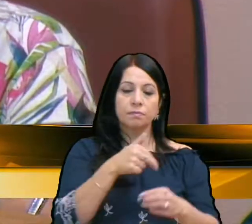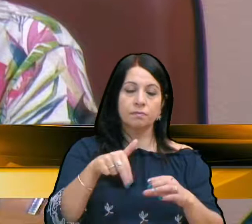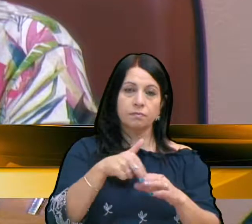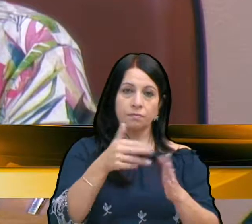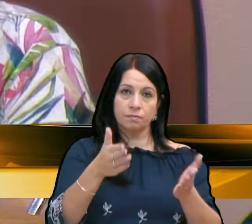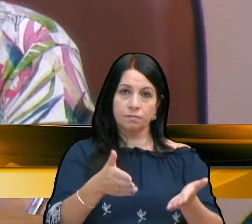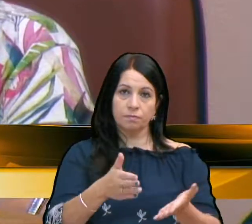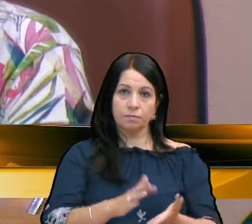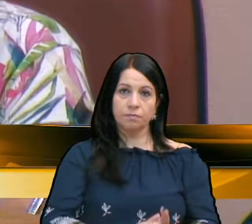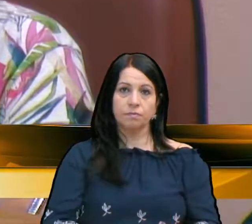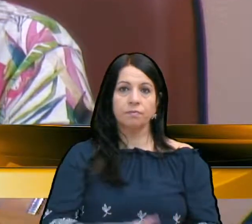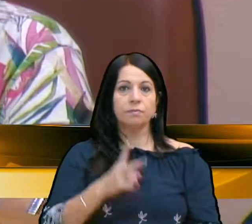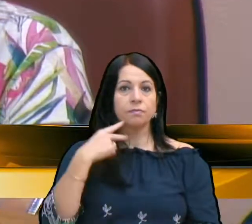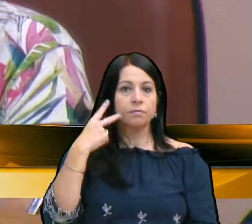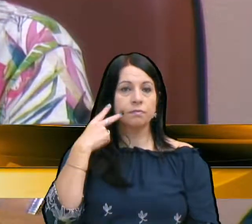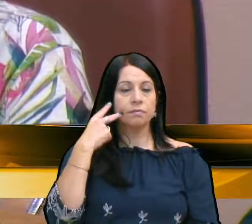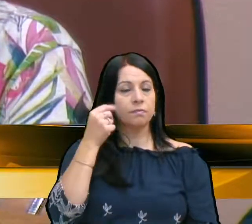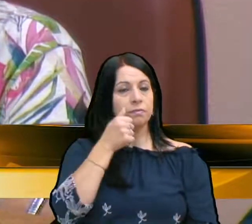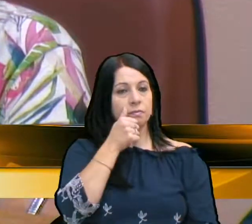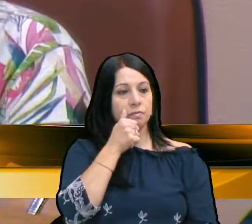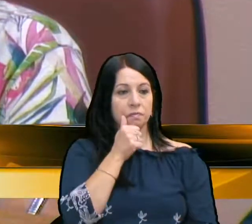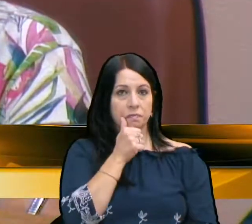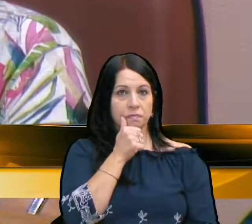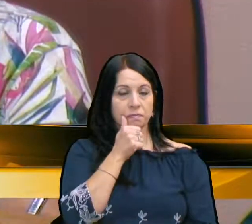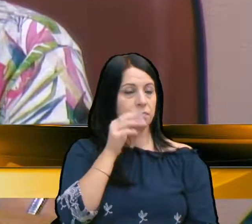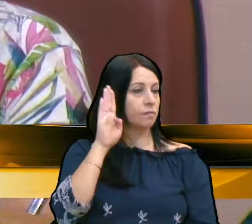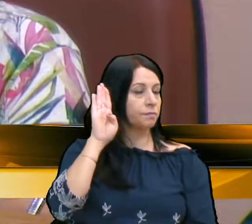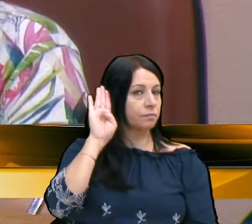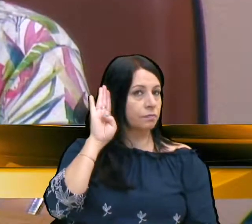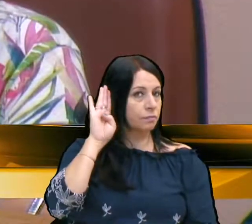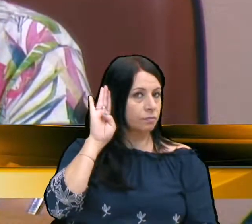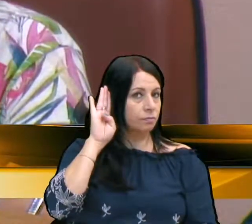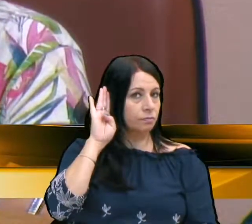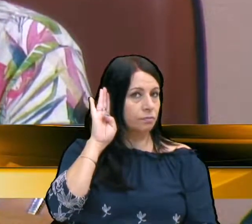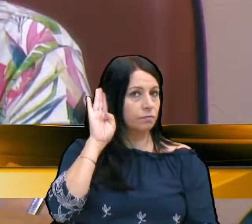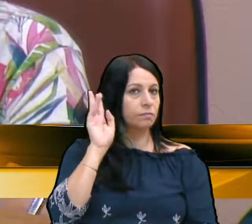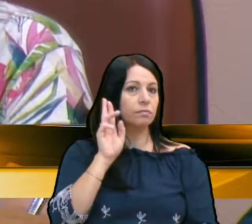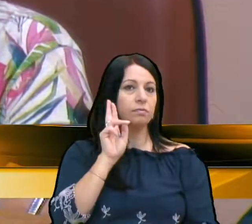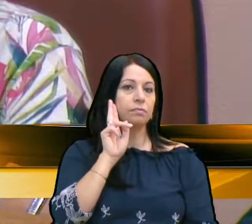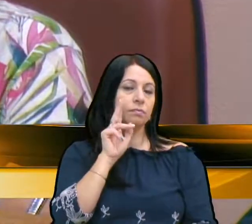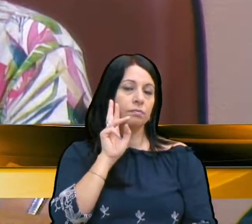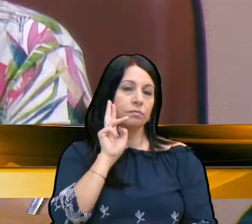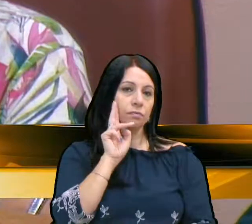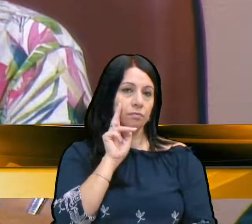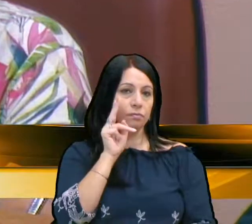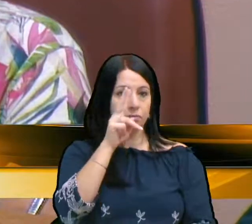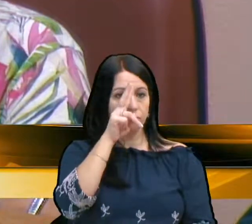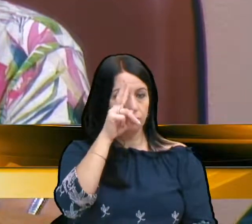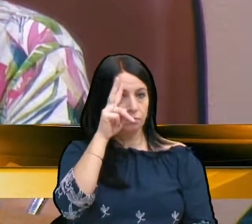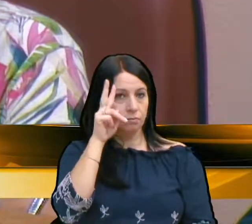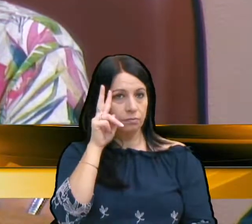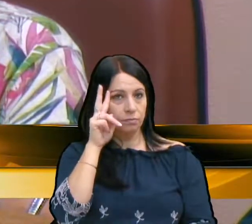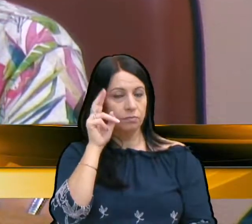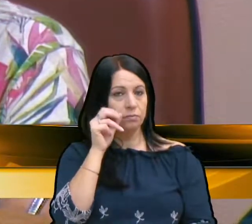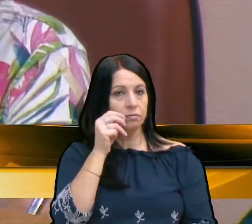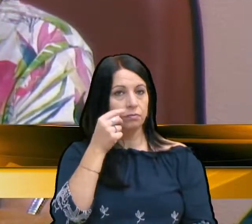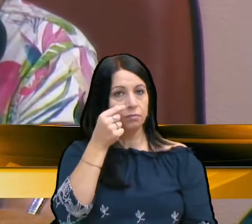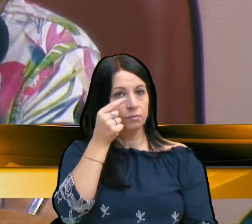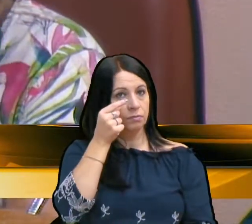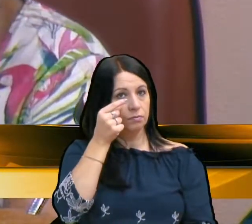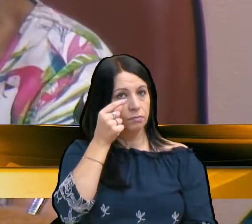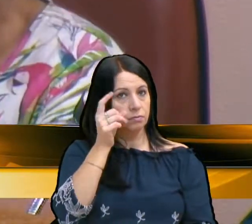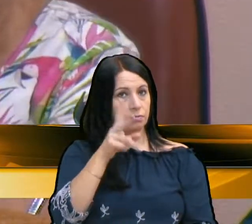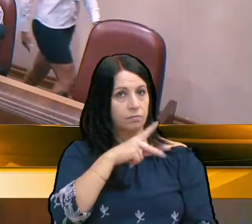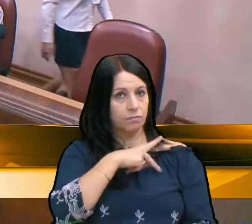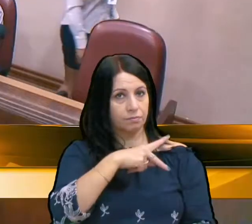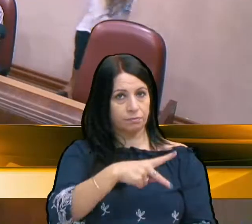de hoje. Vereadora Paula Iores, Alceu Tomé, Renato Oliveira, Velocino Ex e Paulo Périco. Era